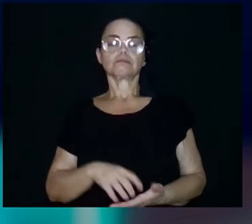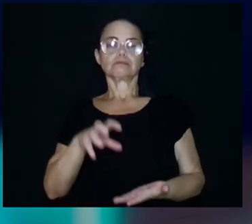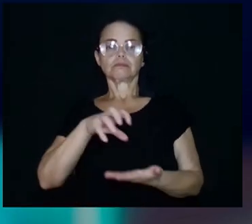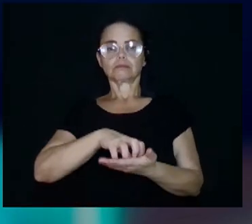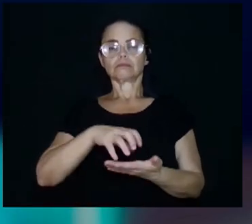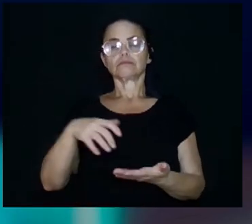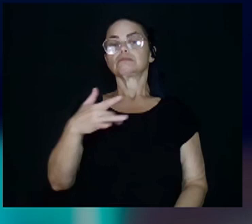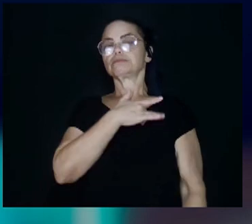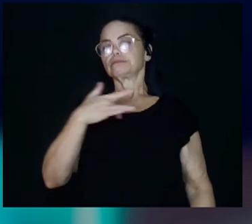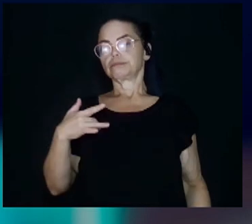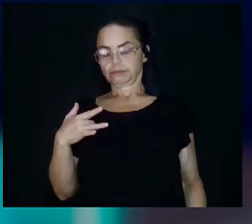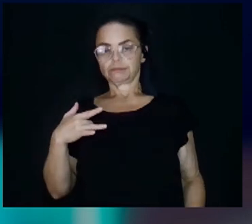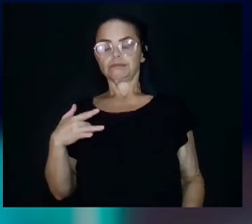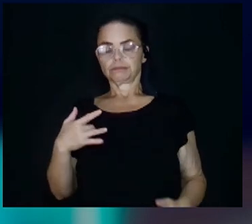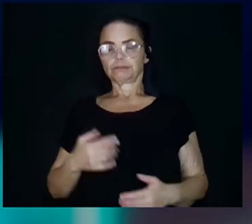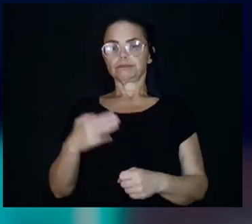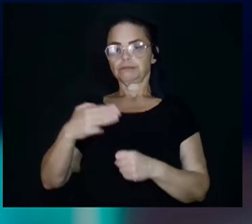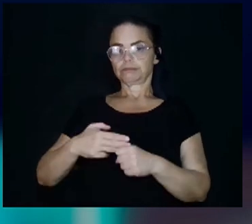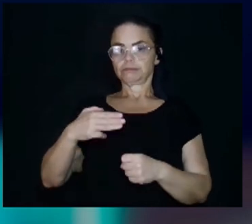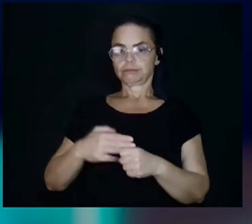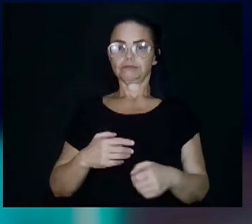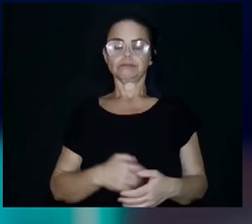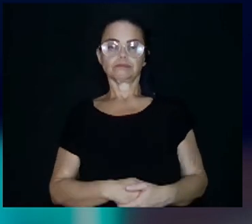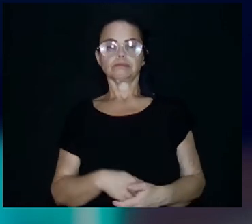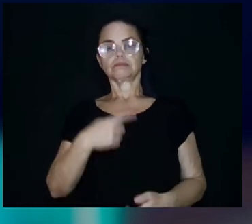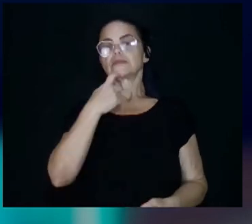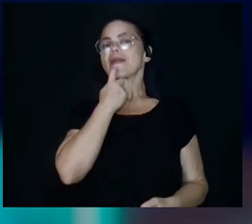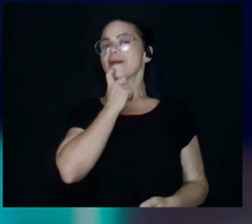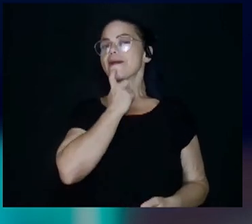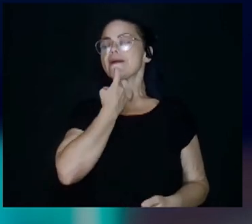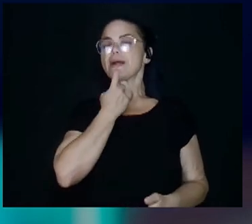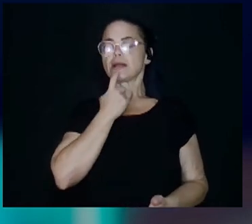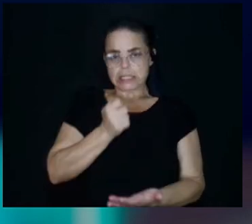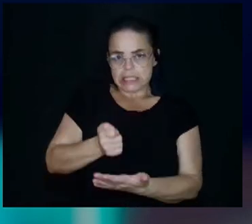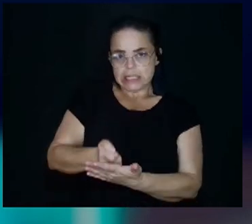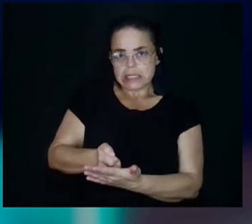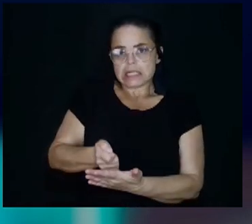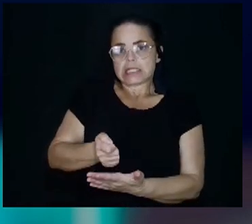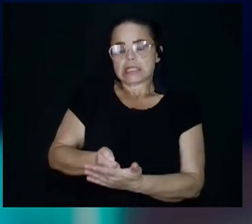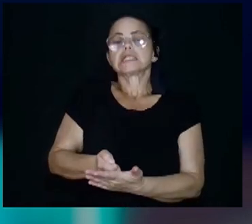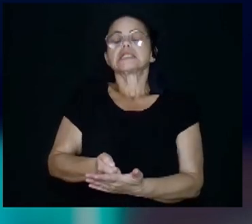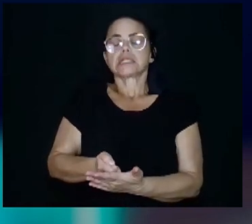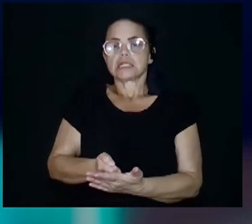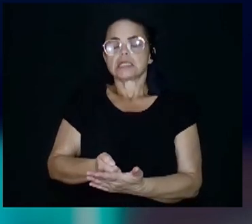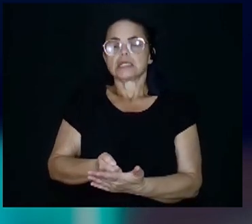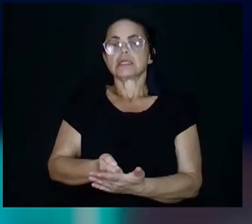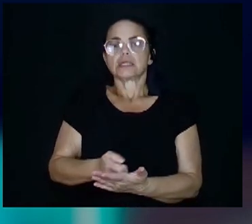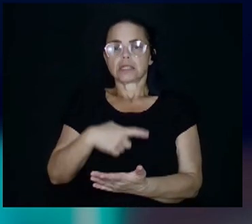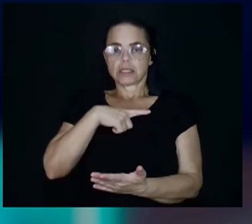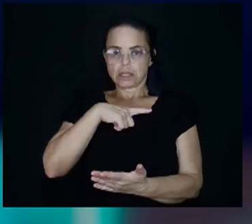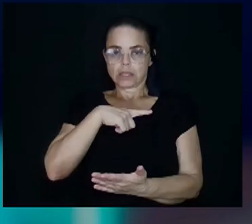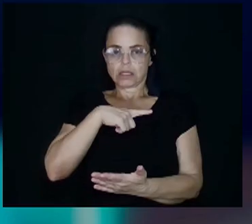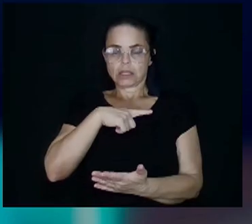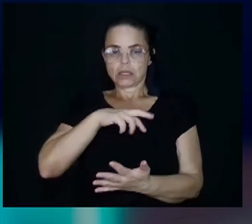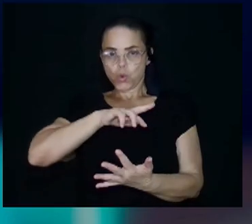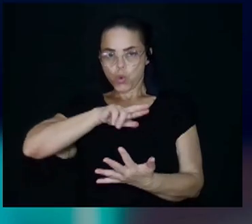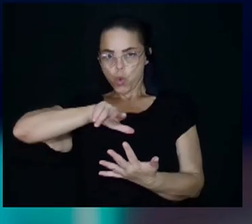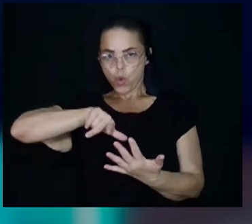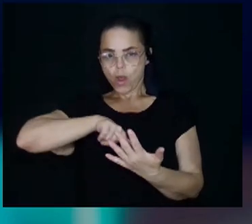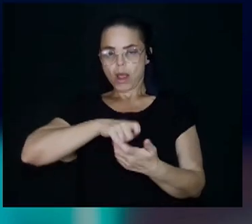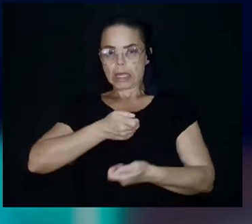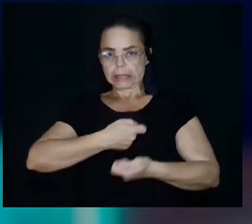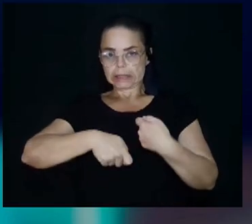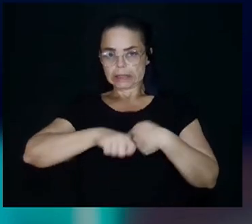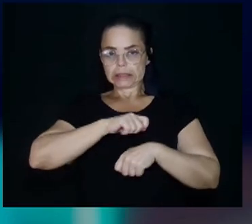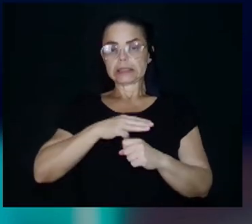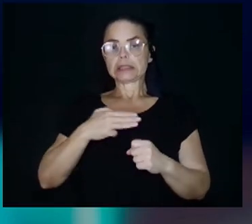do município de Campinas, obrigatoriamente, e o restante da administração pública municipal, no que